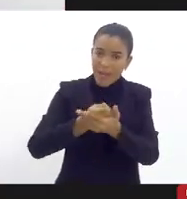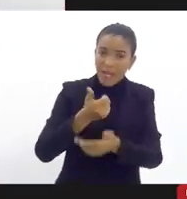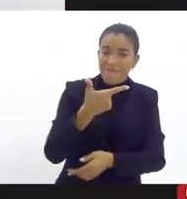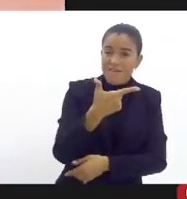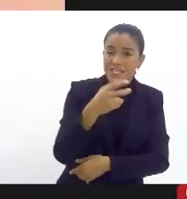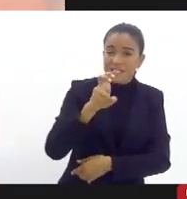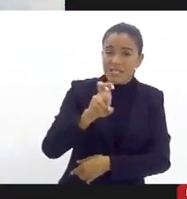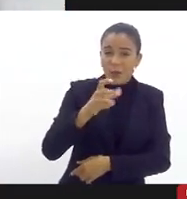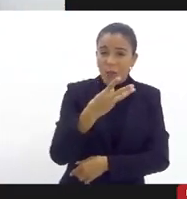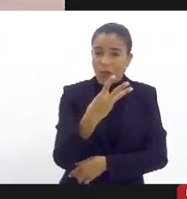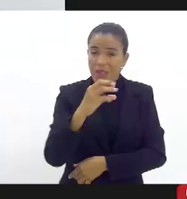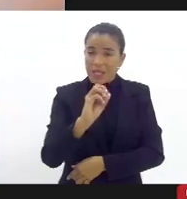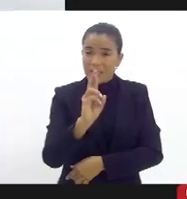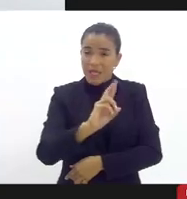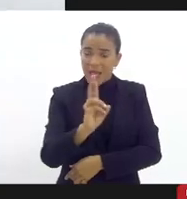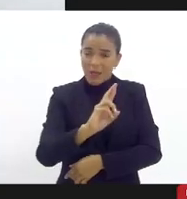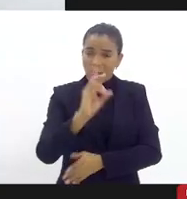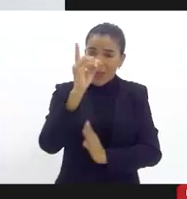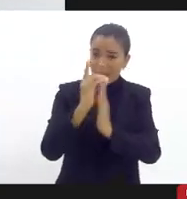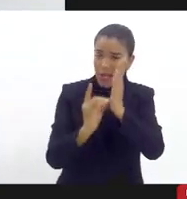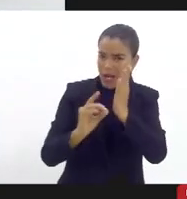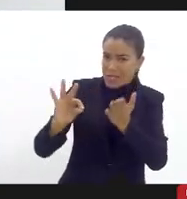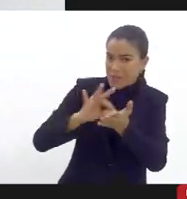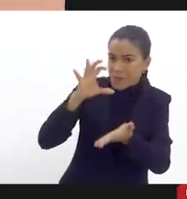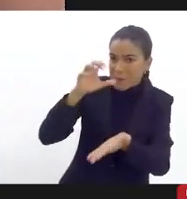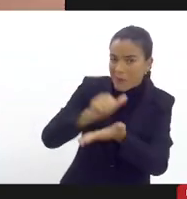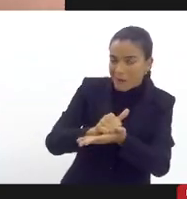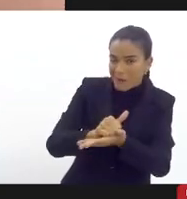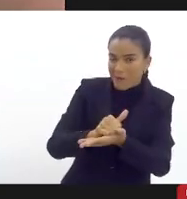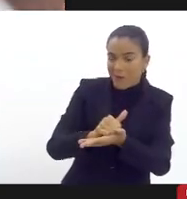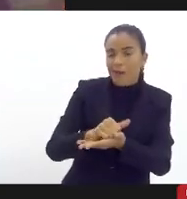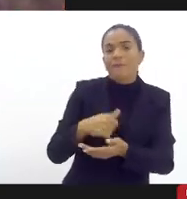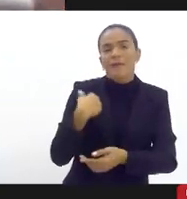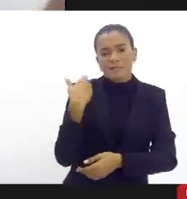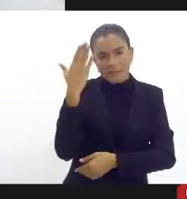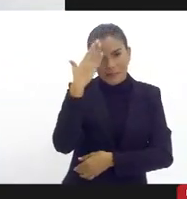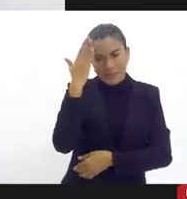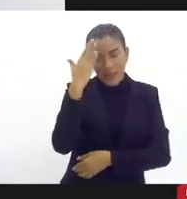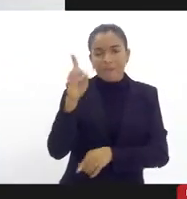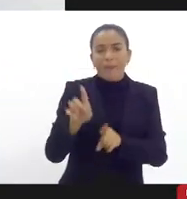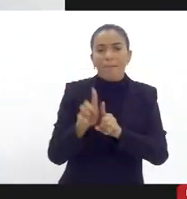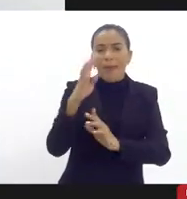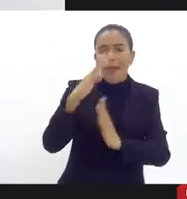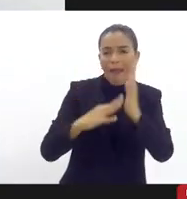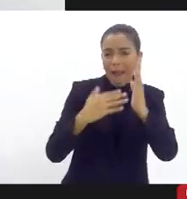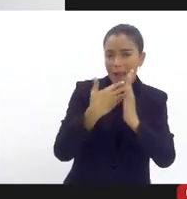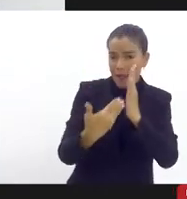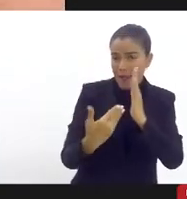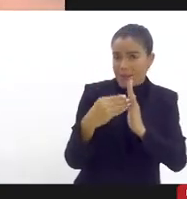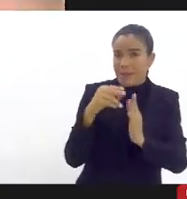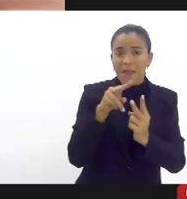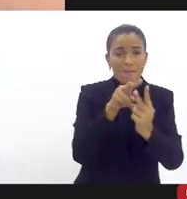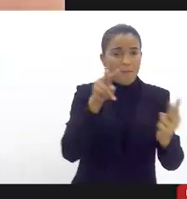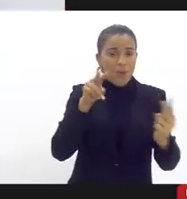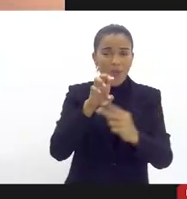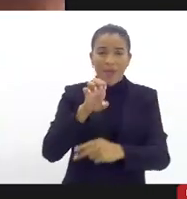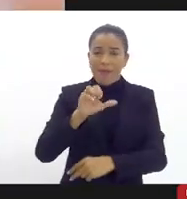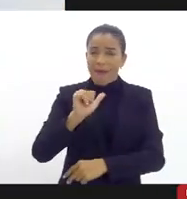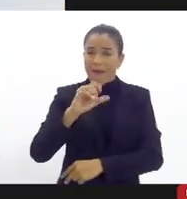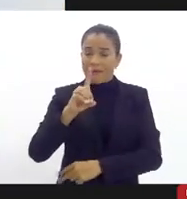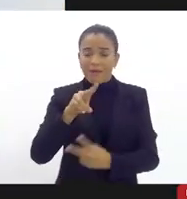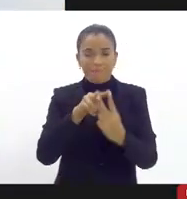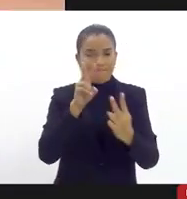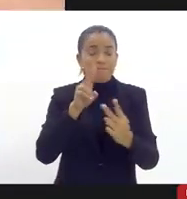30 reais na declaração de matrícula onde a gente sabe que metade da grade da EAD mas a mensalidade